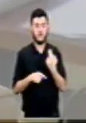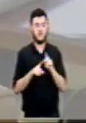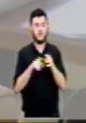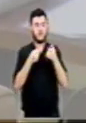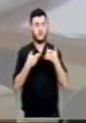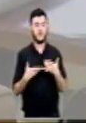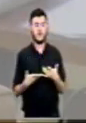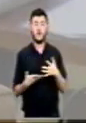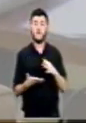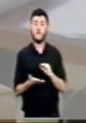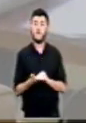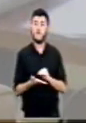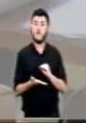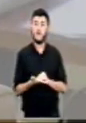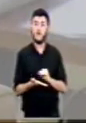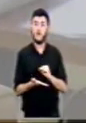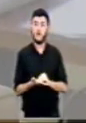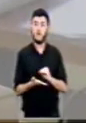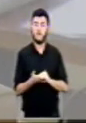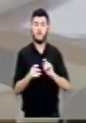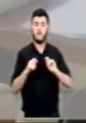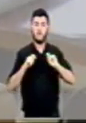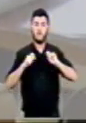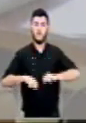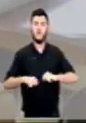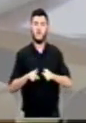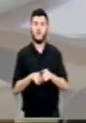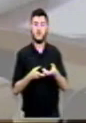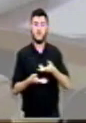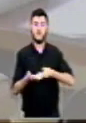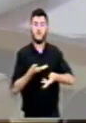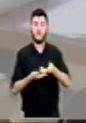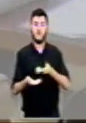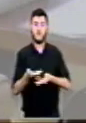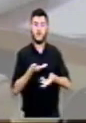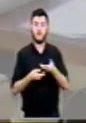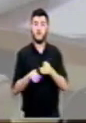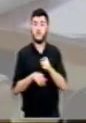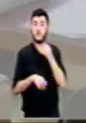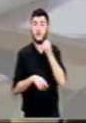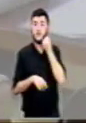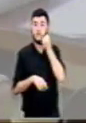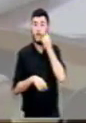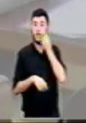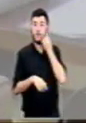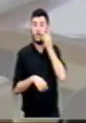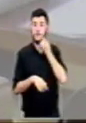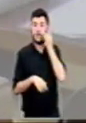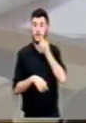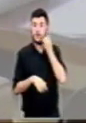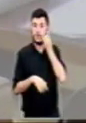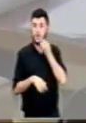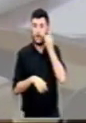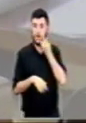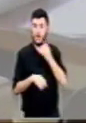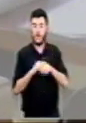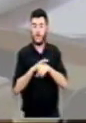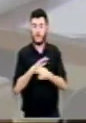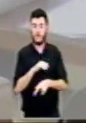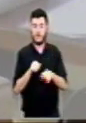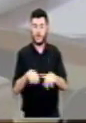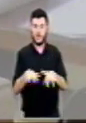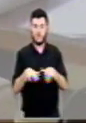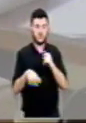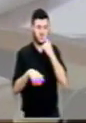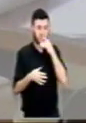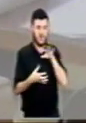insuficiência da simples possibilidade de envolvimento de parlamentar para fins de atração desta Corte.